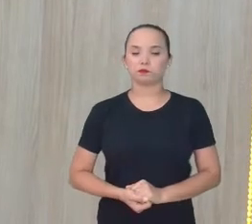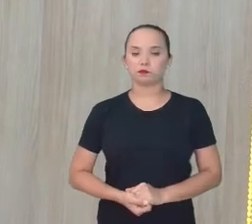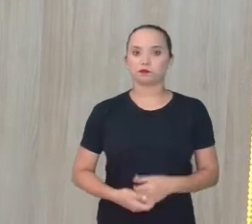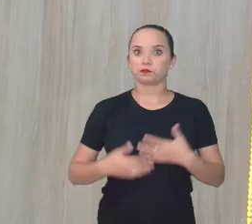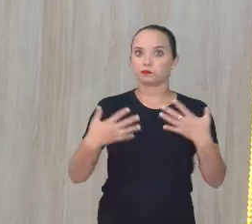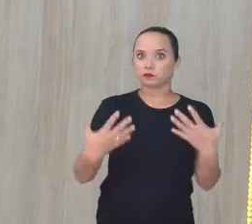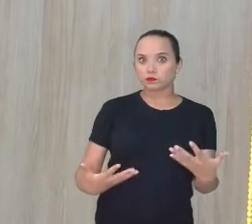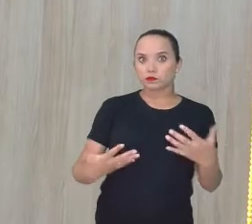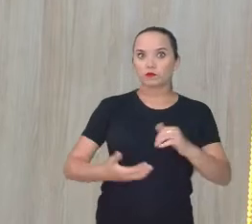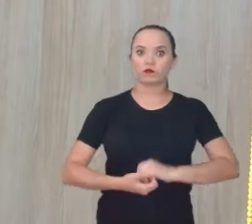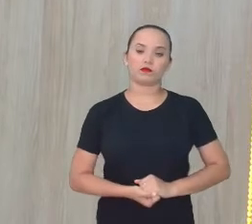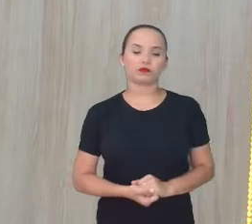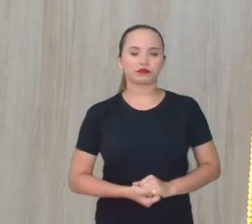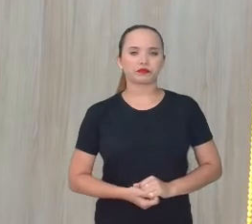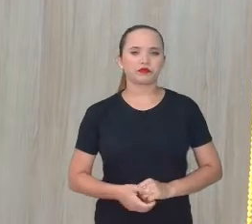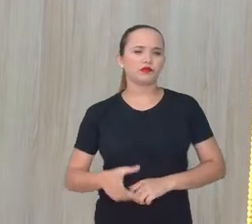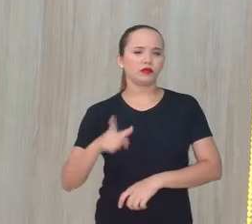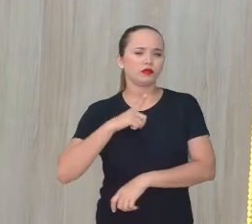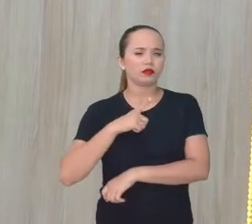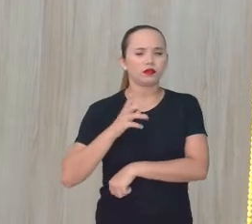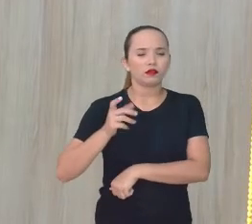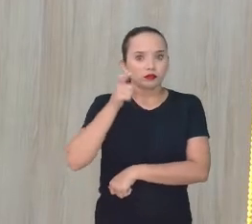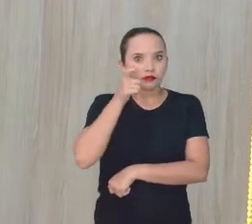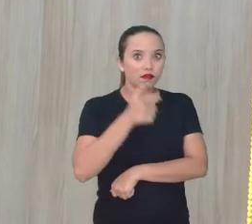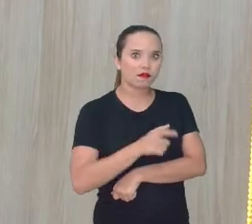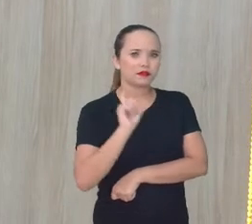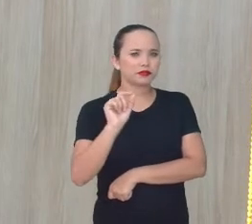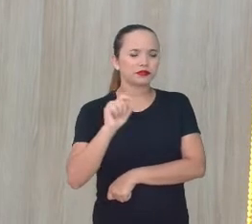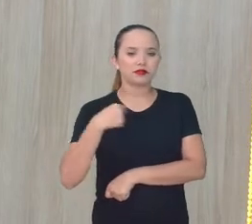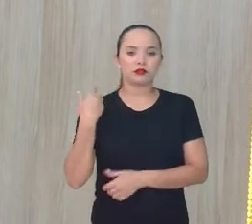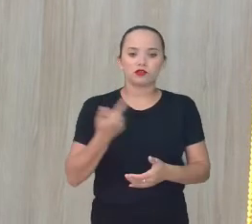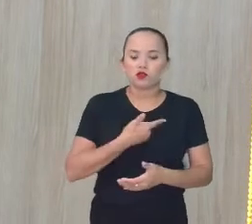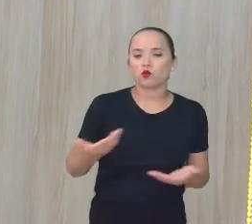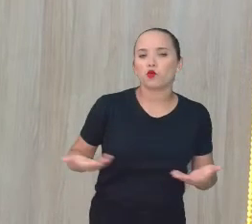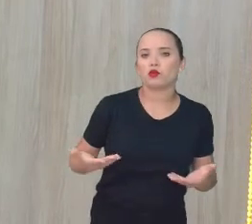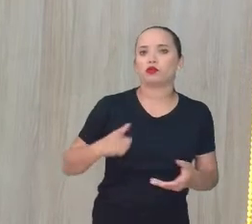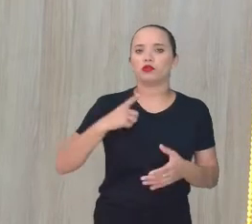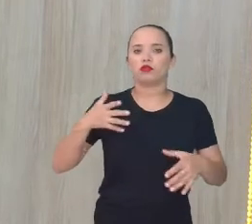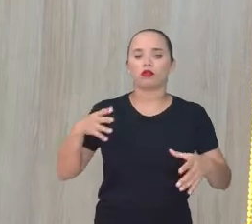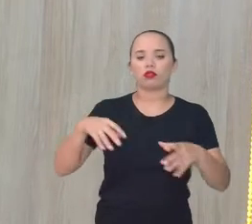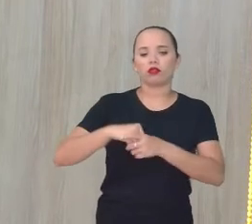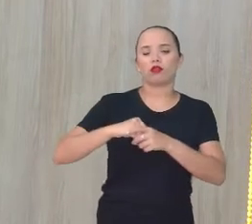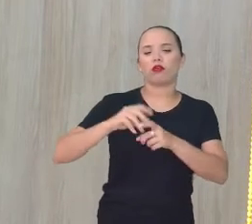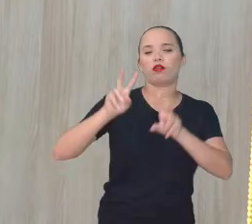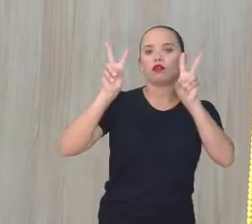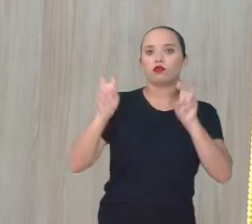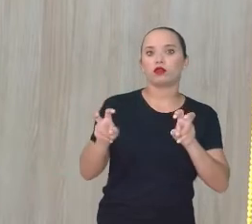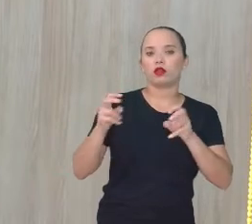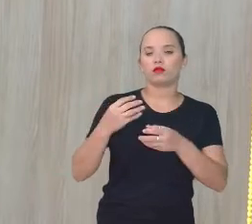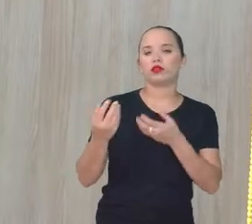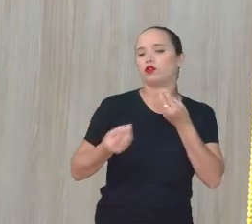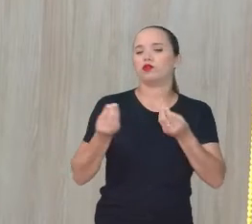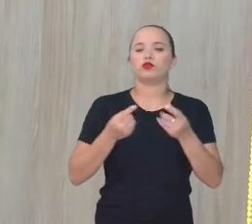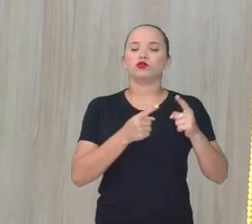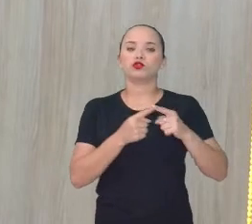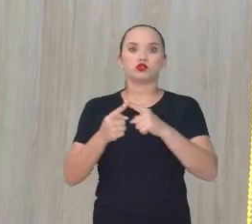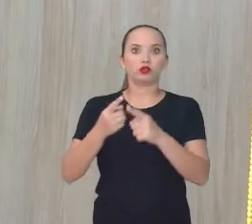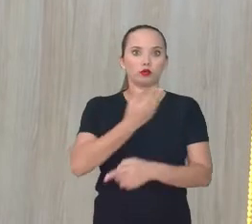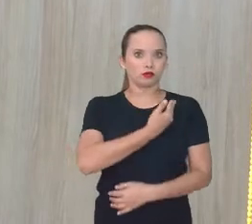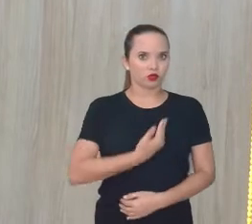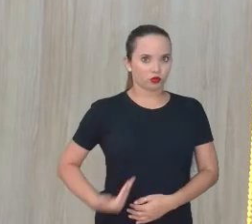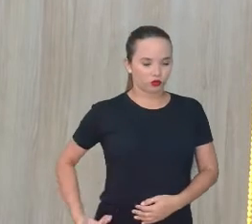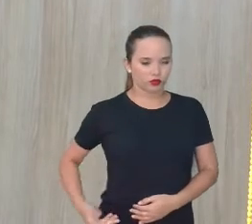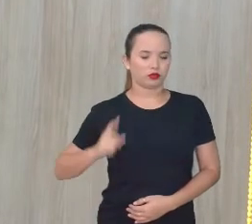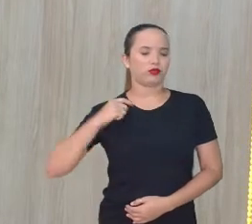mais interessante do que a gente abordar hoje a temática das formas de governo. A gente já viu como os